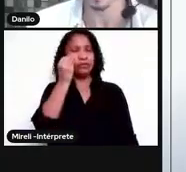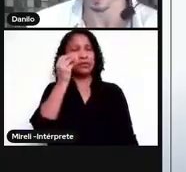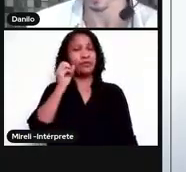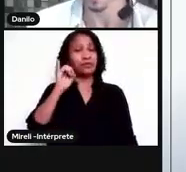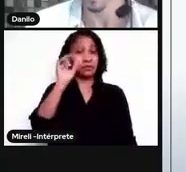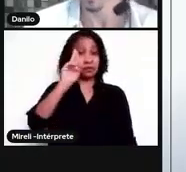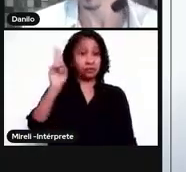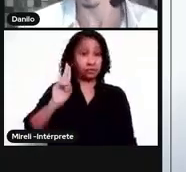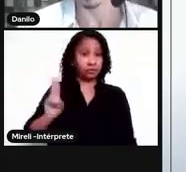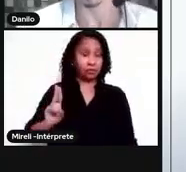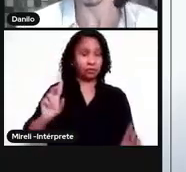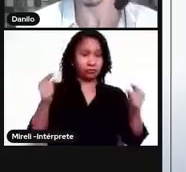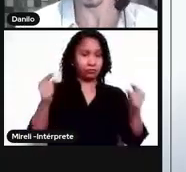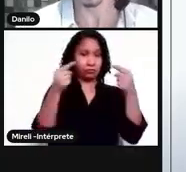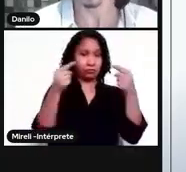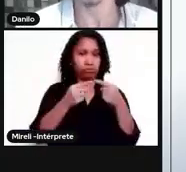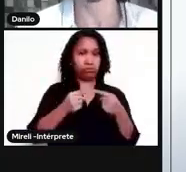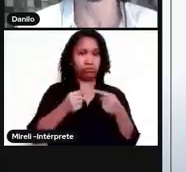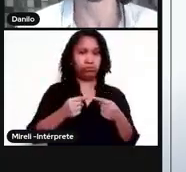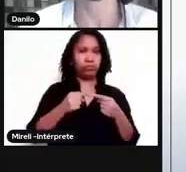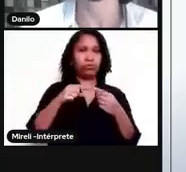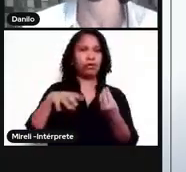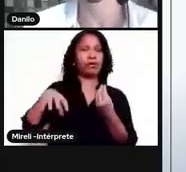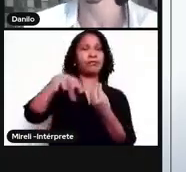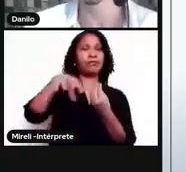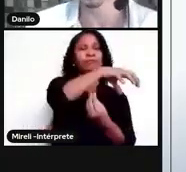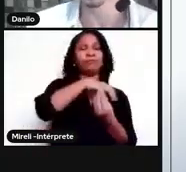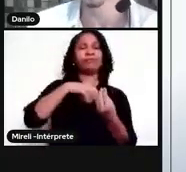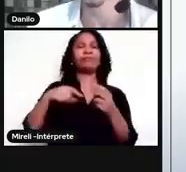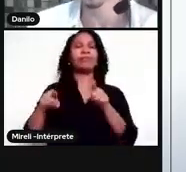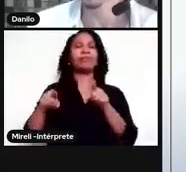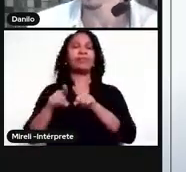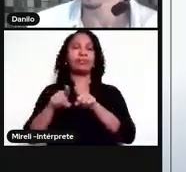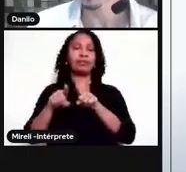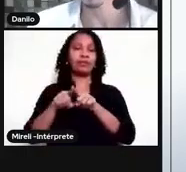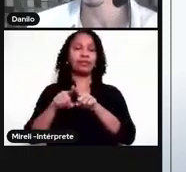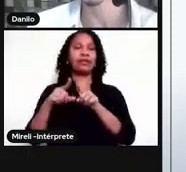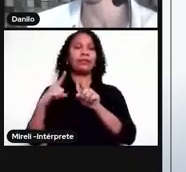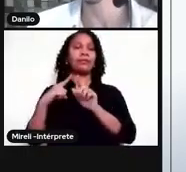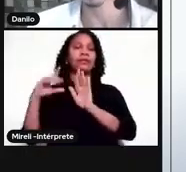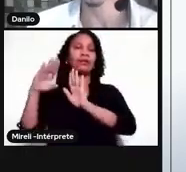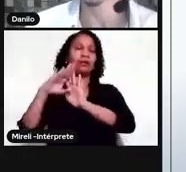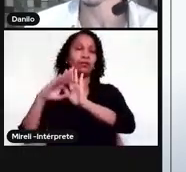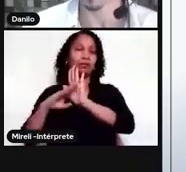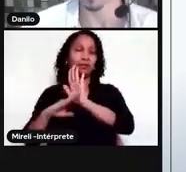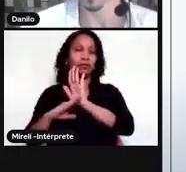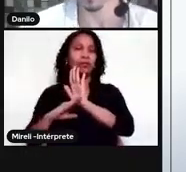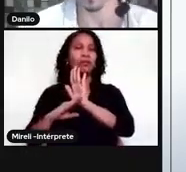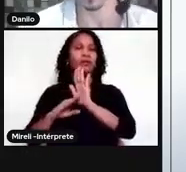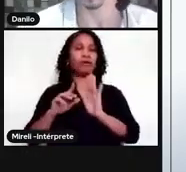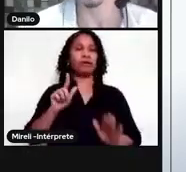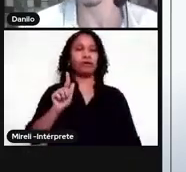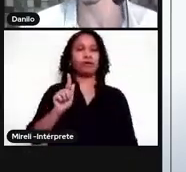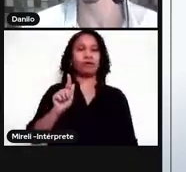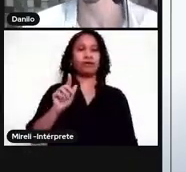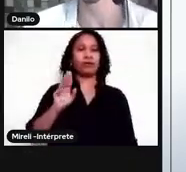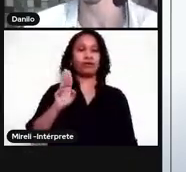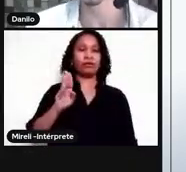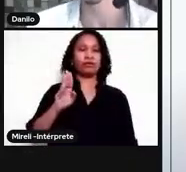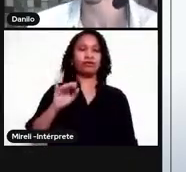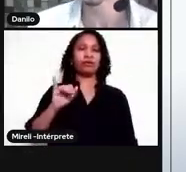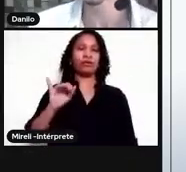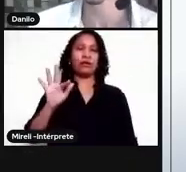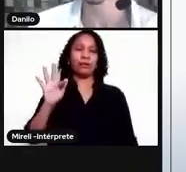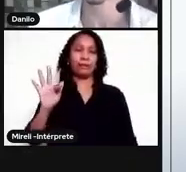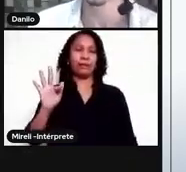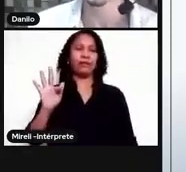taxonomia das espécies. Além disso, as planilhas que foram baixadas do GBIF, elas apresentavam algumas lacunas, então foram